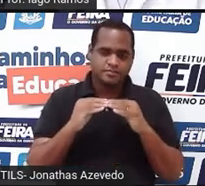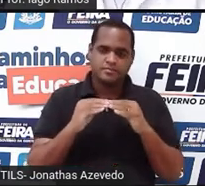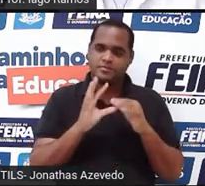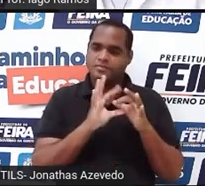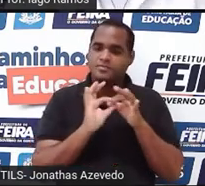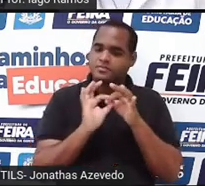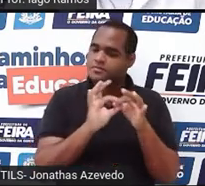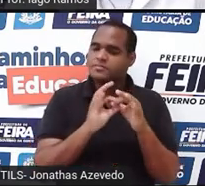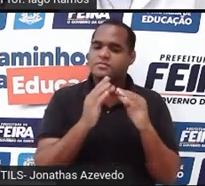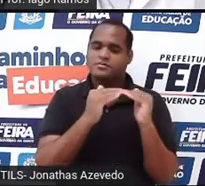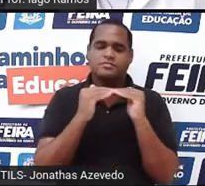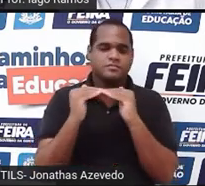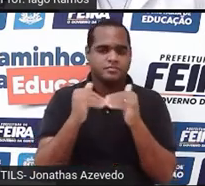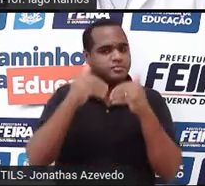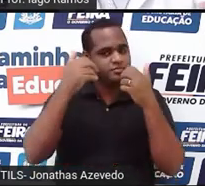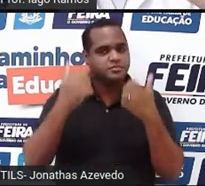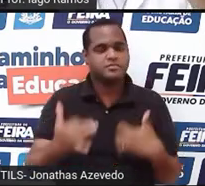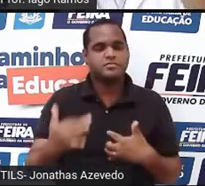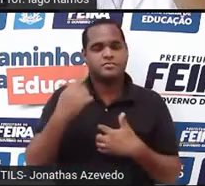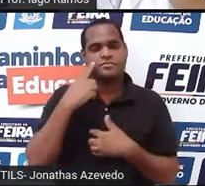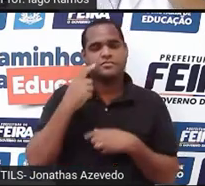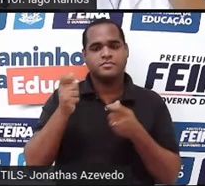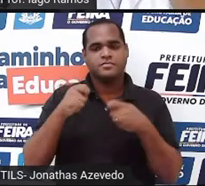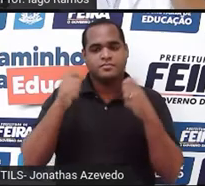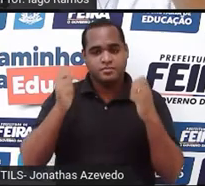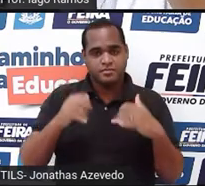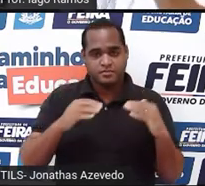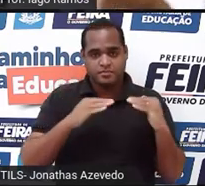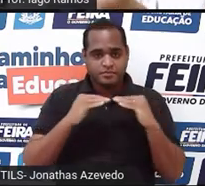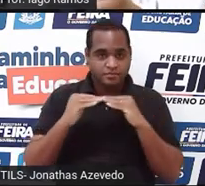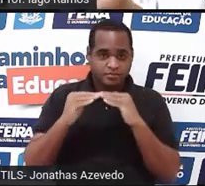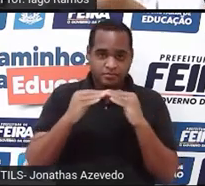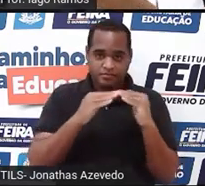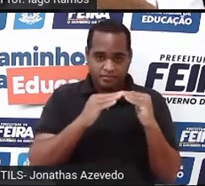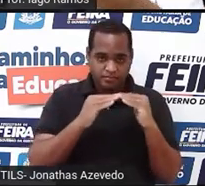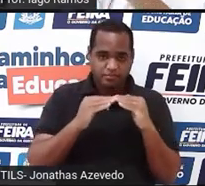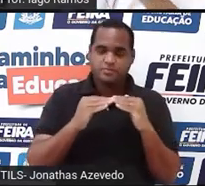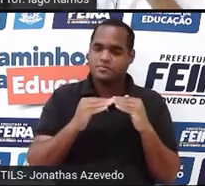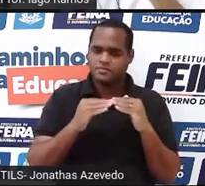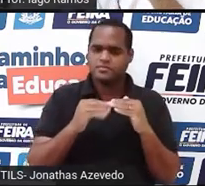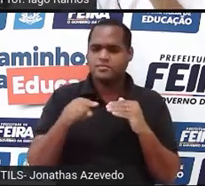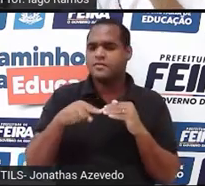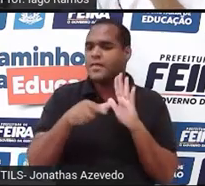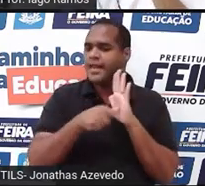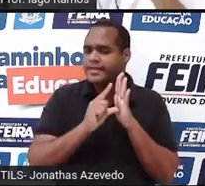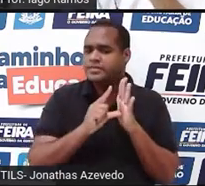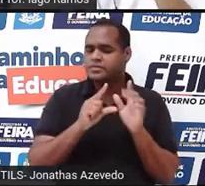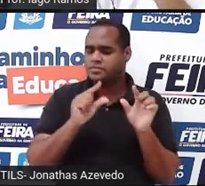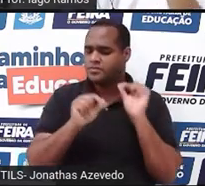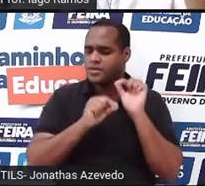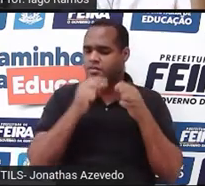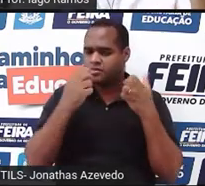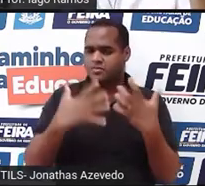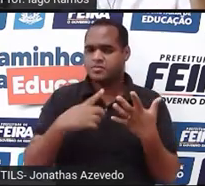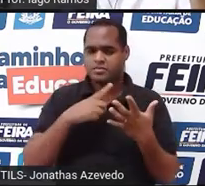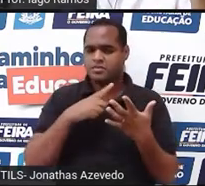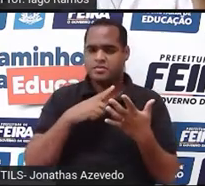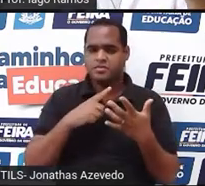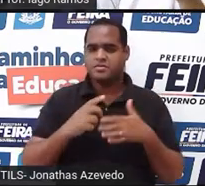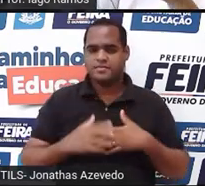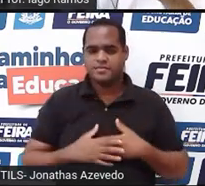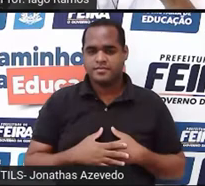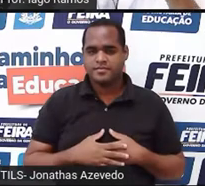as não proporcionais tá bom é o o pré-sal mas antes de a gente chegar aí tá bom mas não